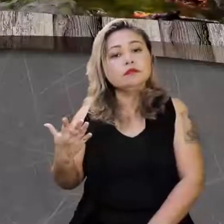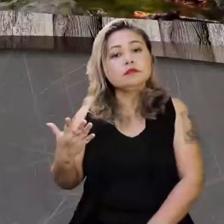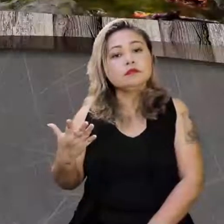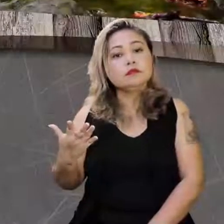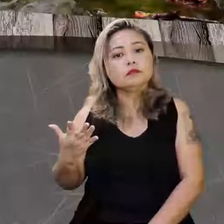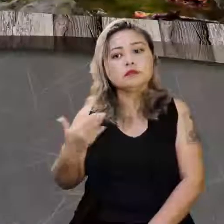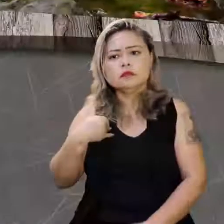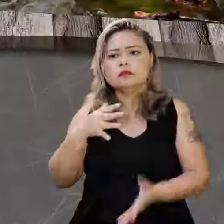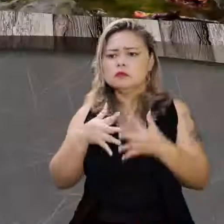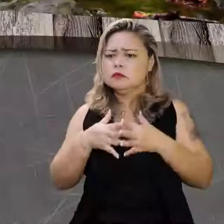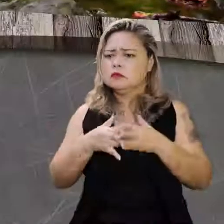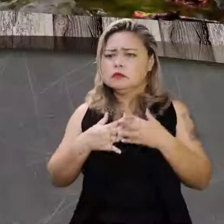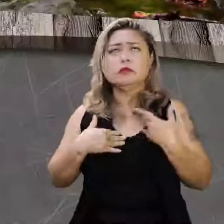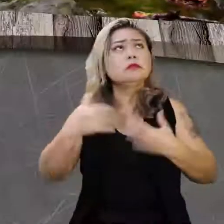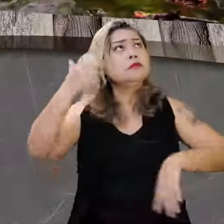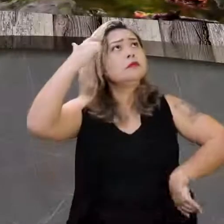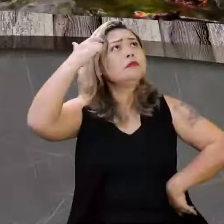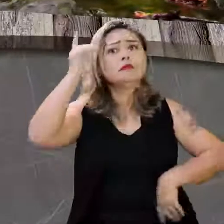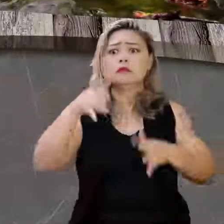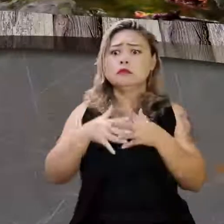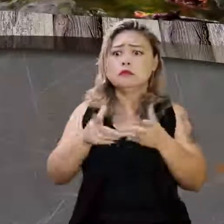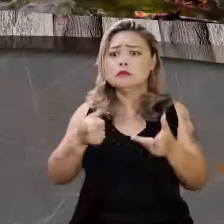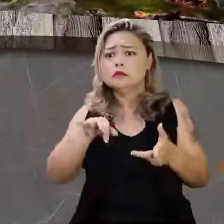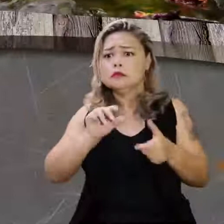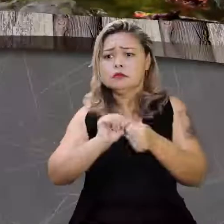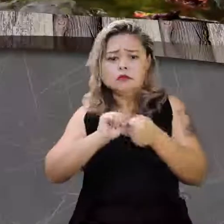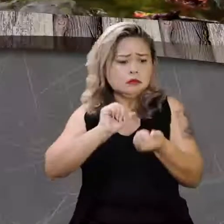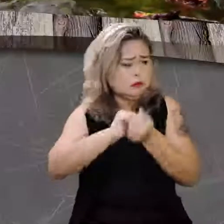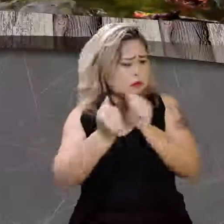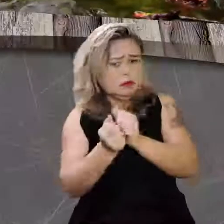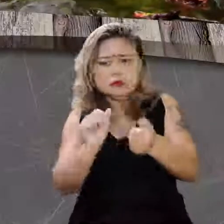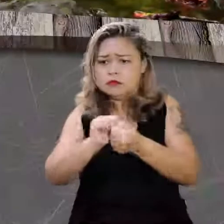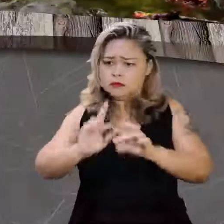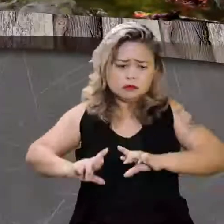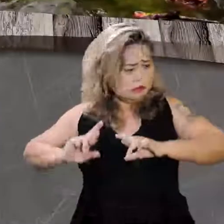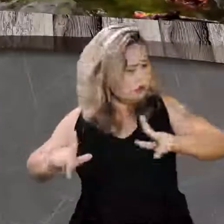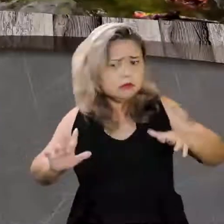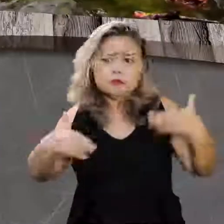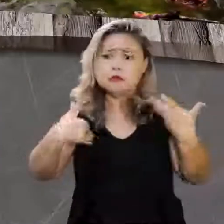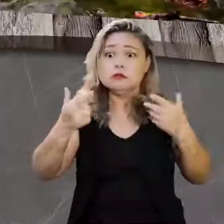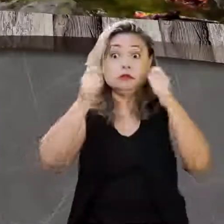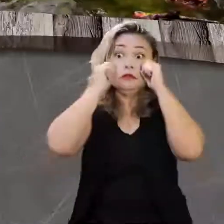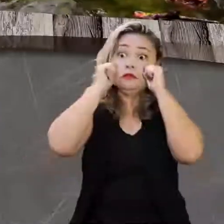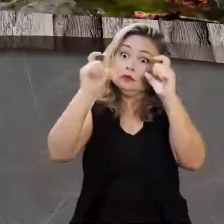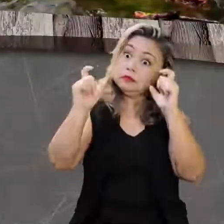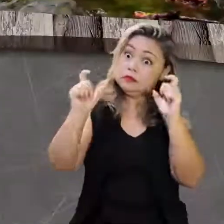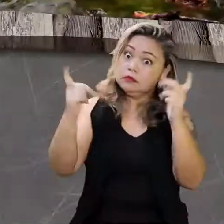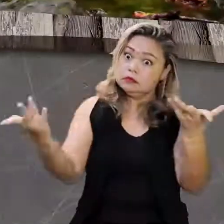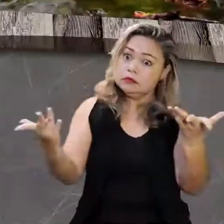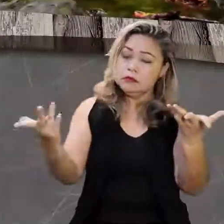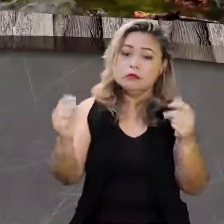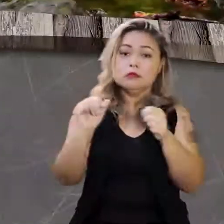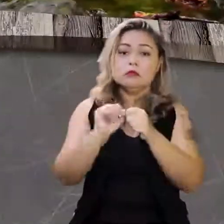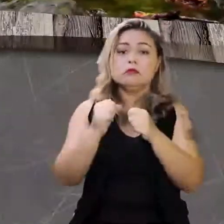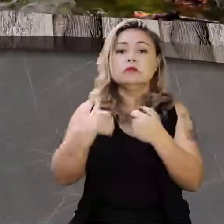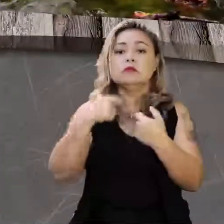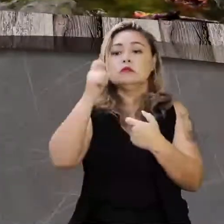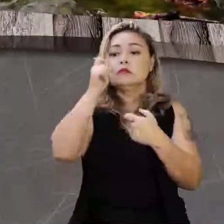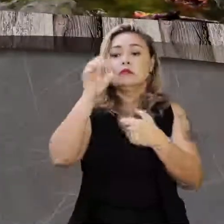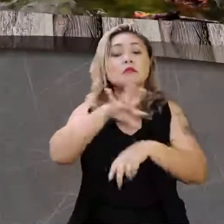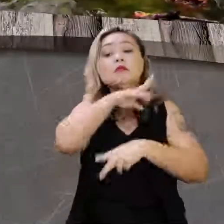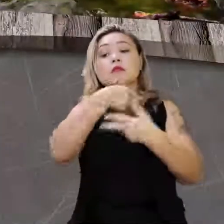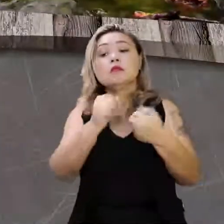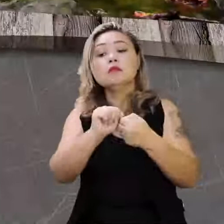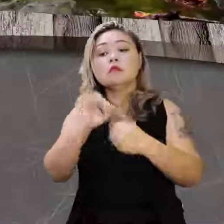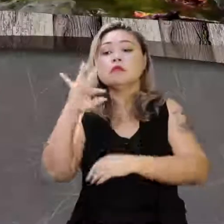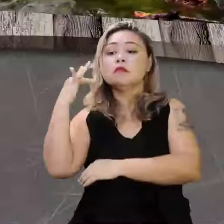Aí, professora, eu confundi, foi toda agora. A gente está falando de especiação, adaptação, então é diferente? Presta atenção. Quando eu penso no animal